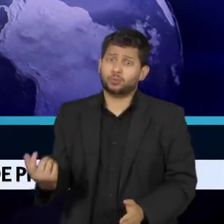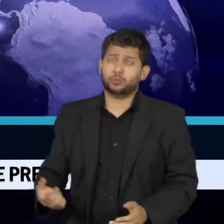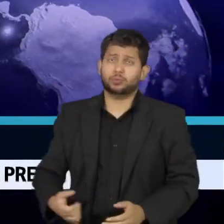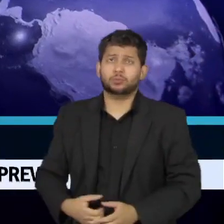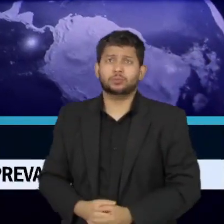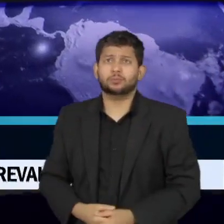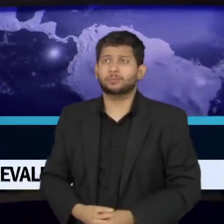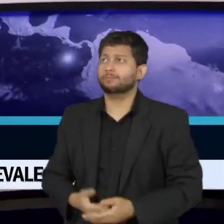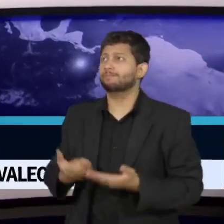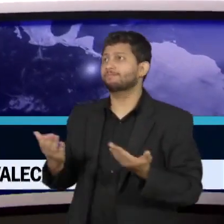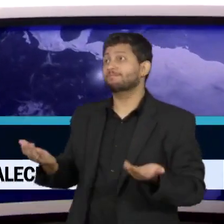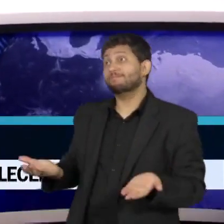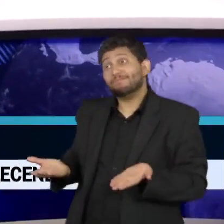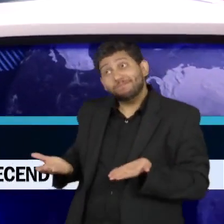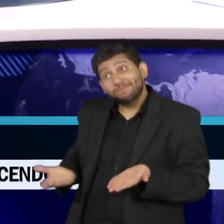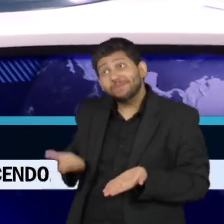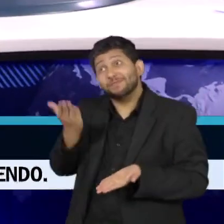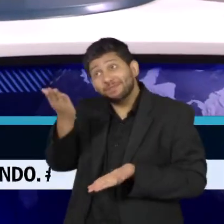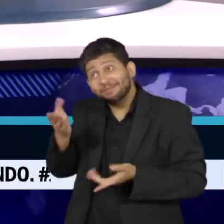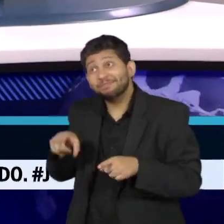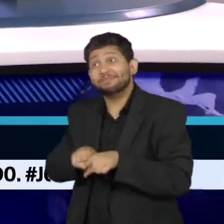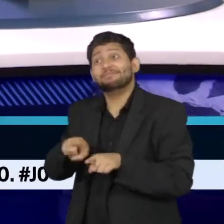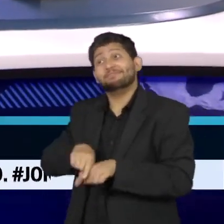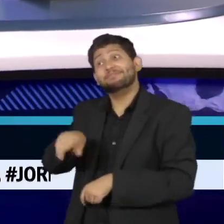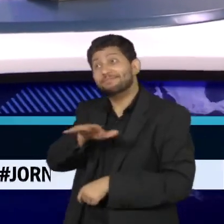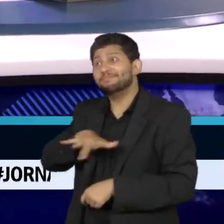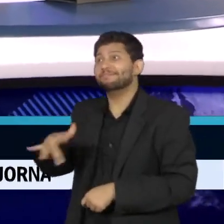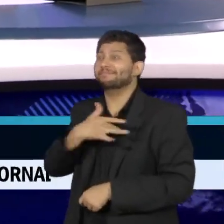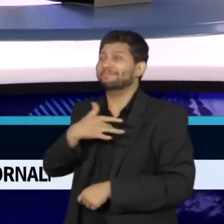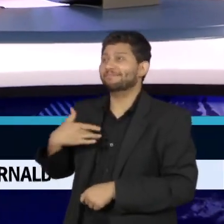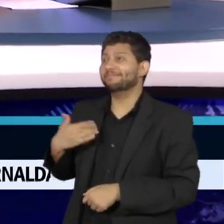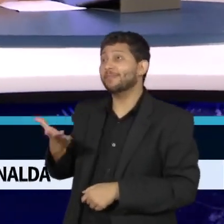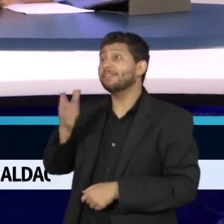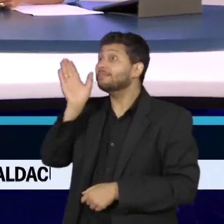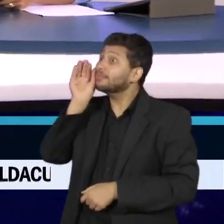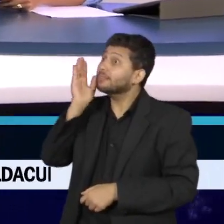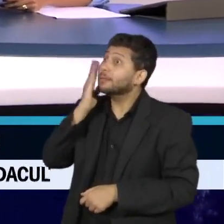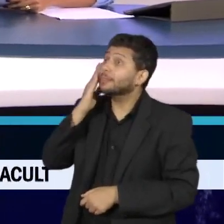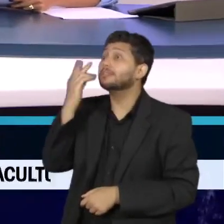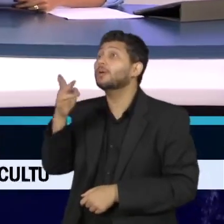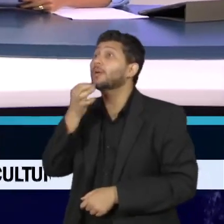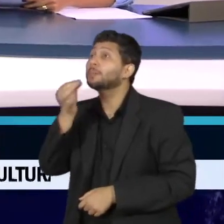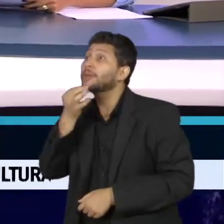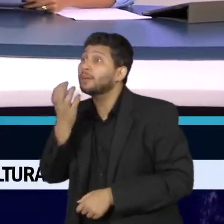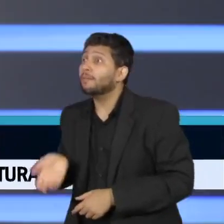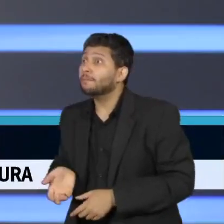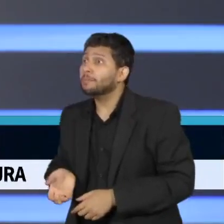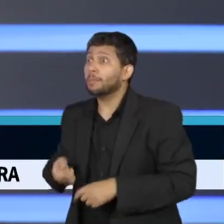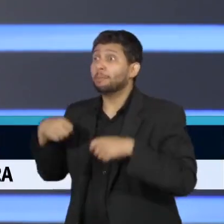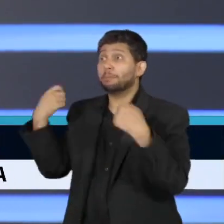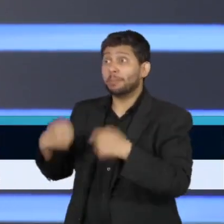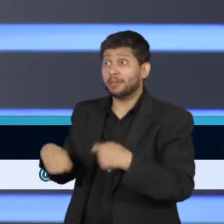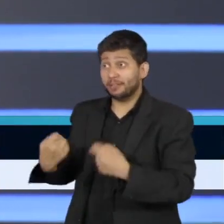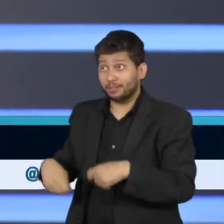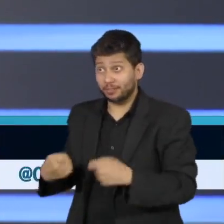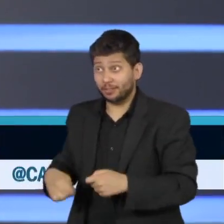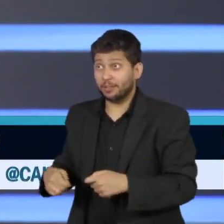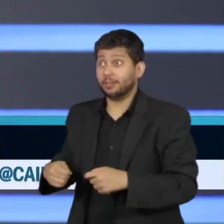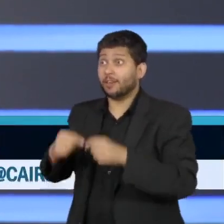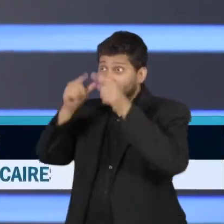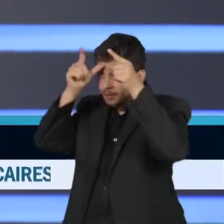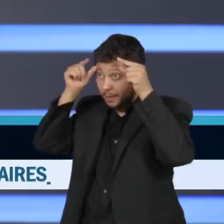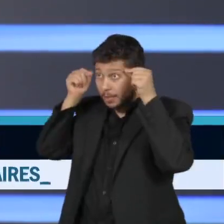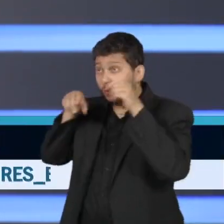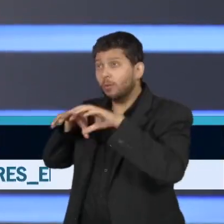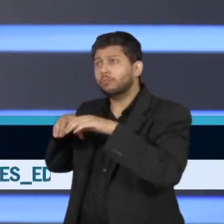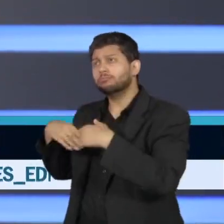Bom, doutor Saldiva, você também é um profissional da área da saúde. Eu gostaria de saber a sua opinião, se lhe parece necessário aumentar a capacidade dos enfermeiros